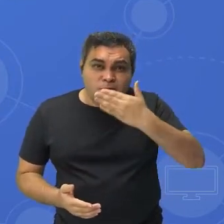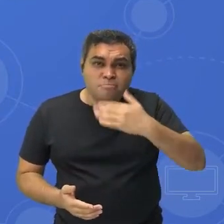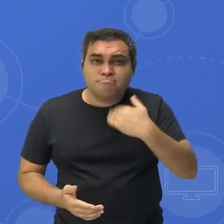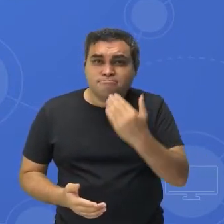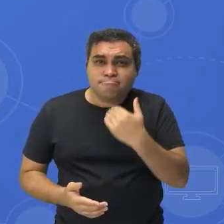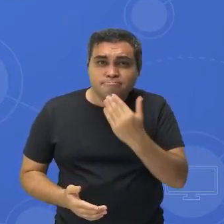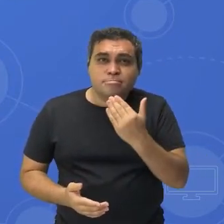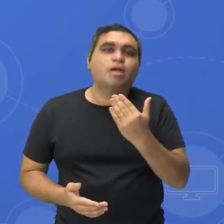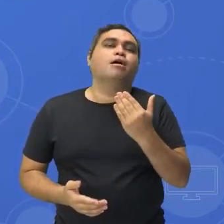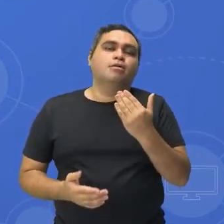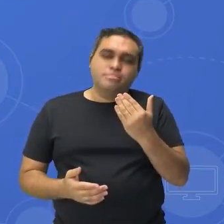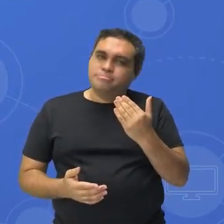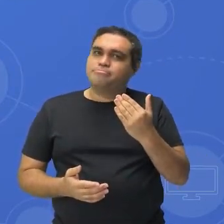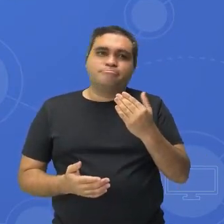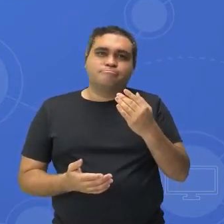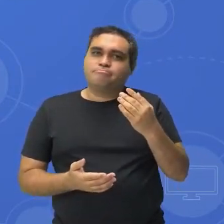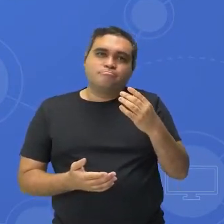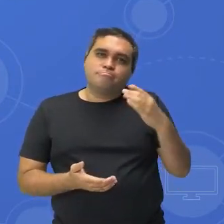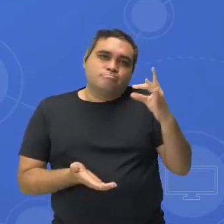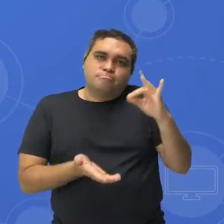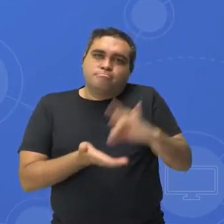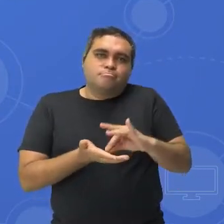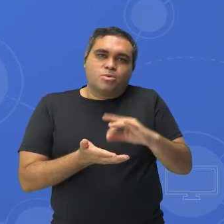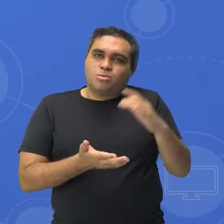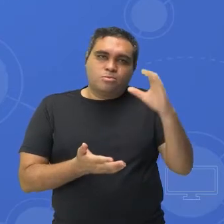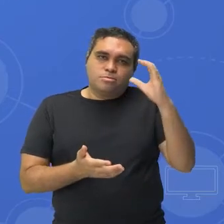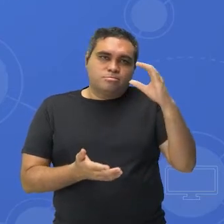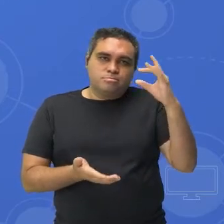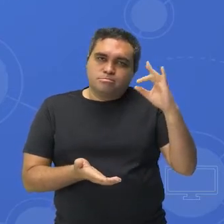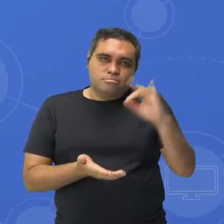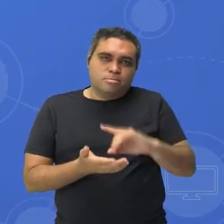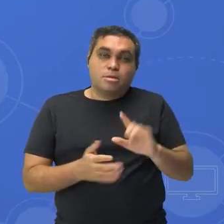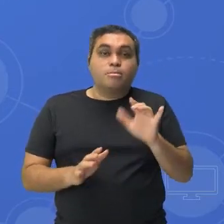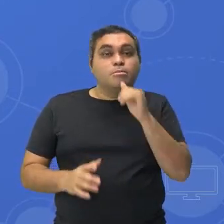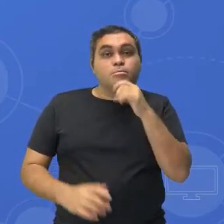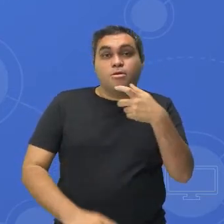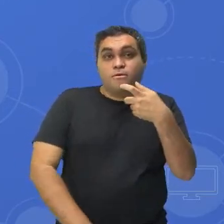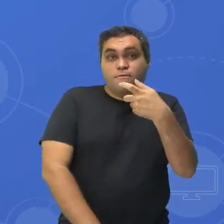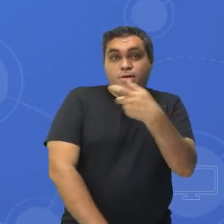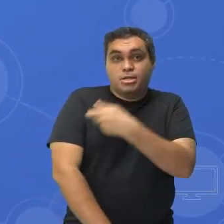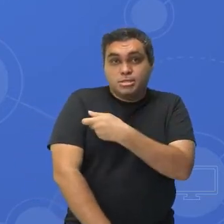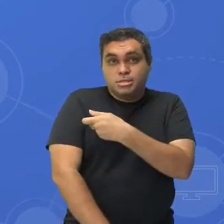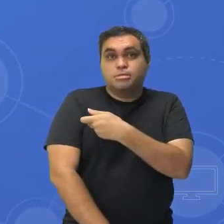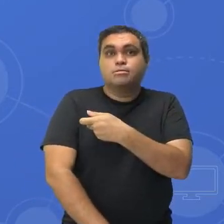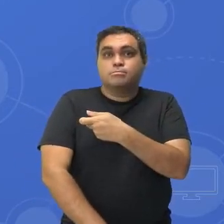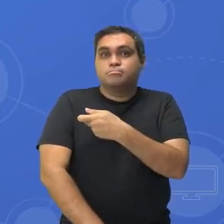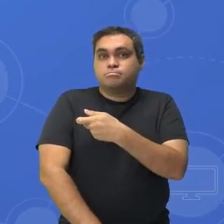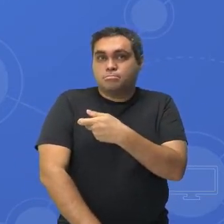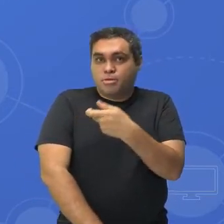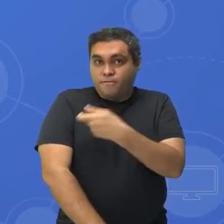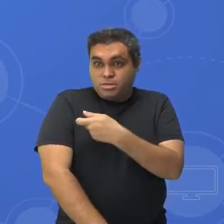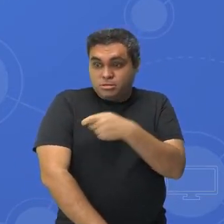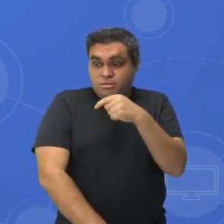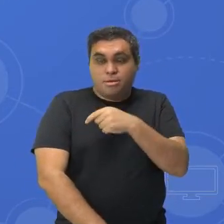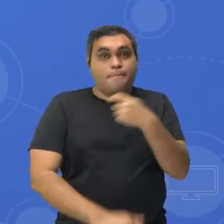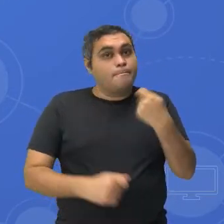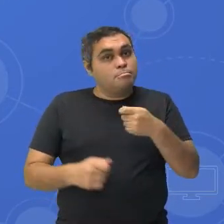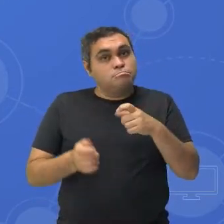científico. O caso da vacina, Essa vacina ela teve que ser estudada,